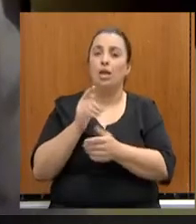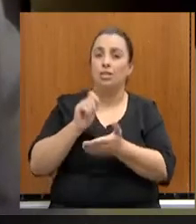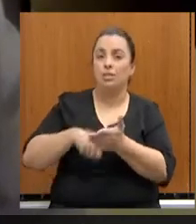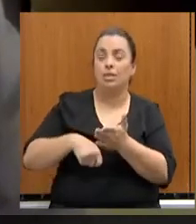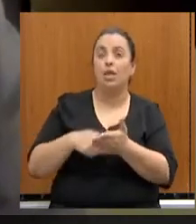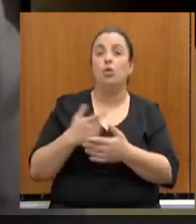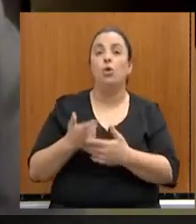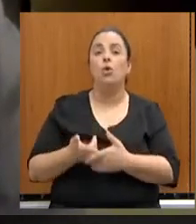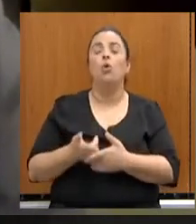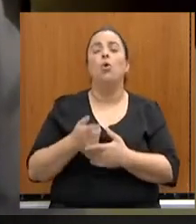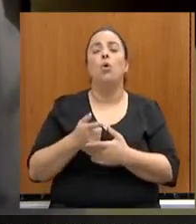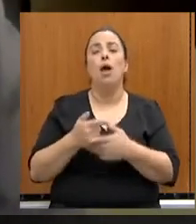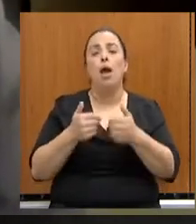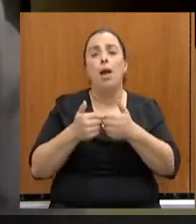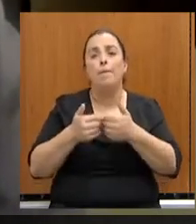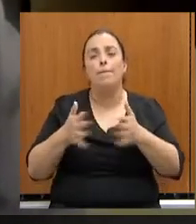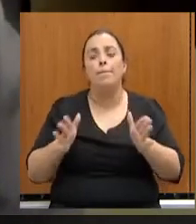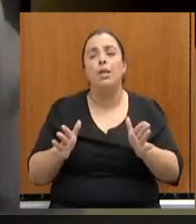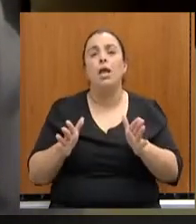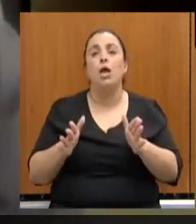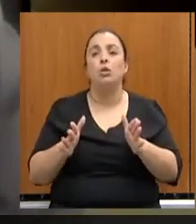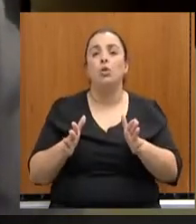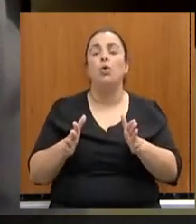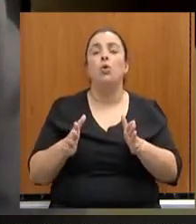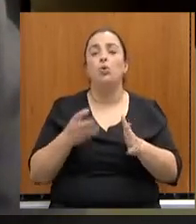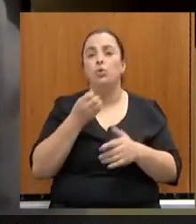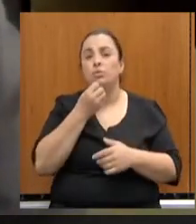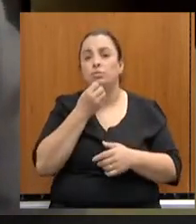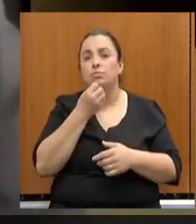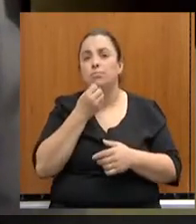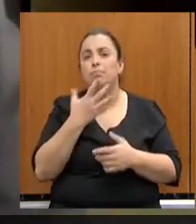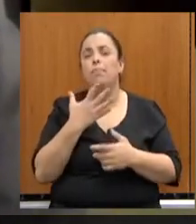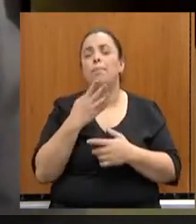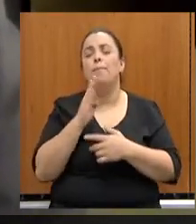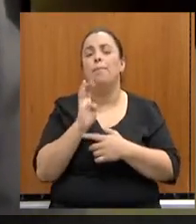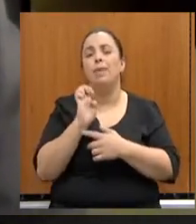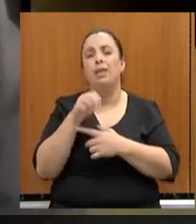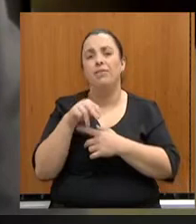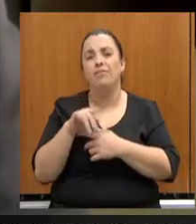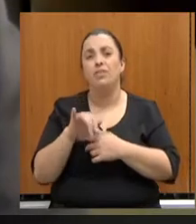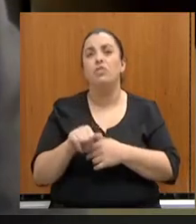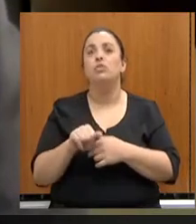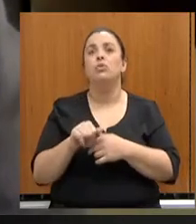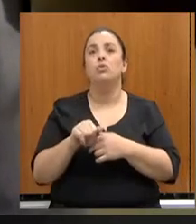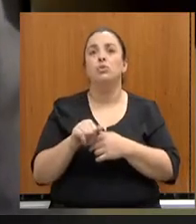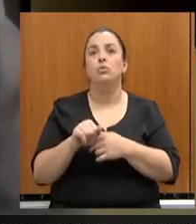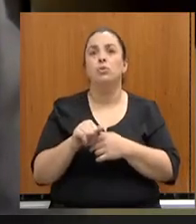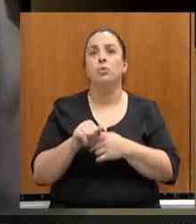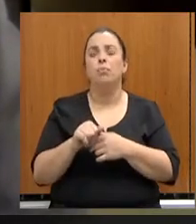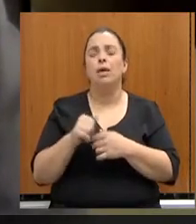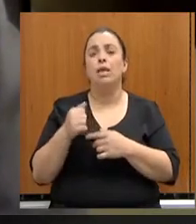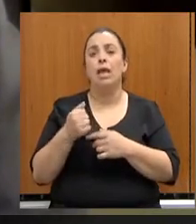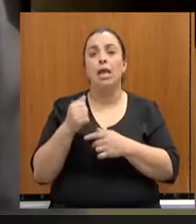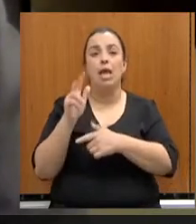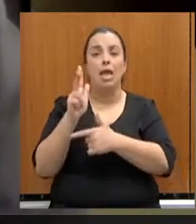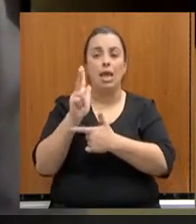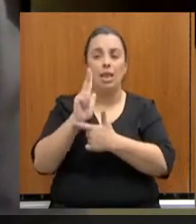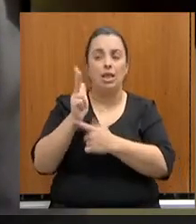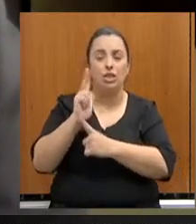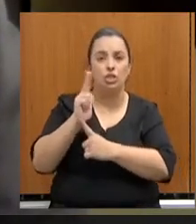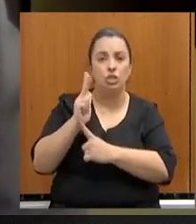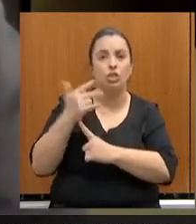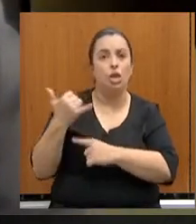Não é para falar como já temos mas também para energia eólica biogás